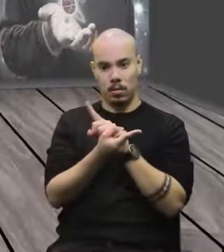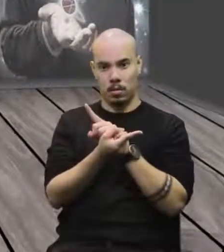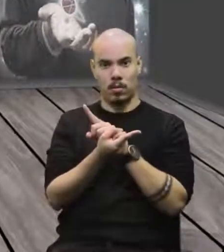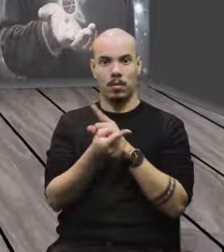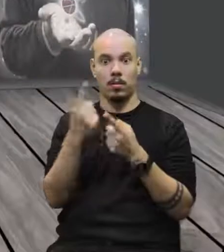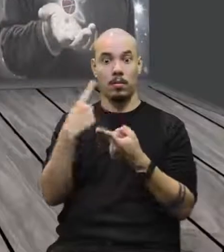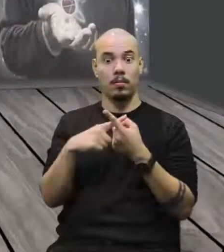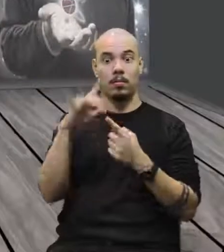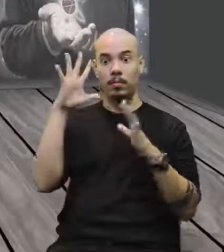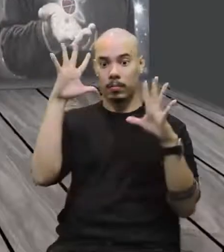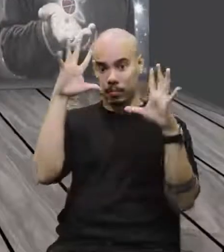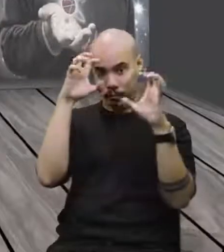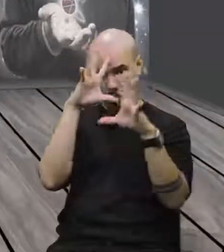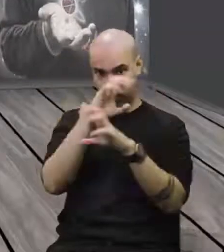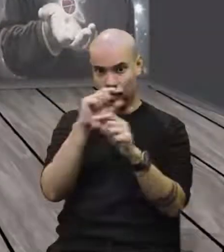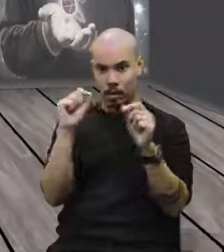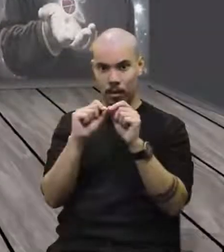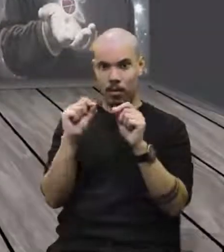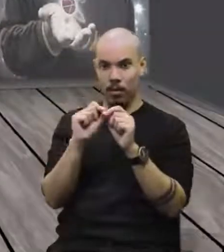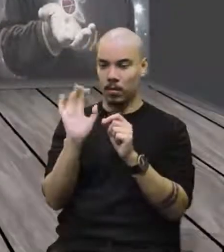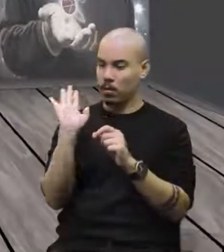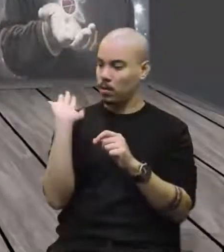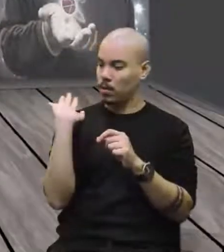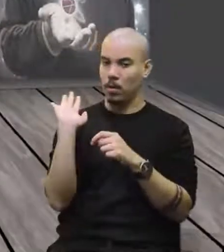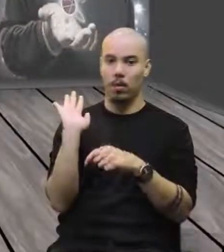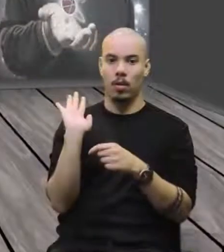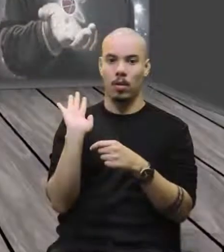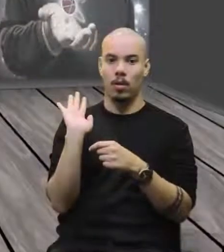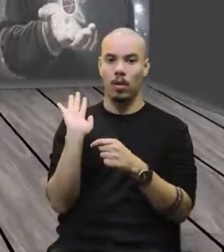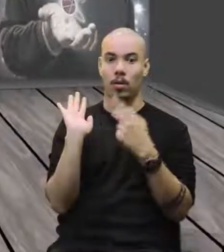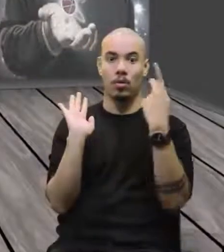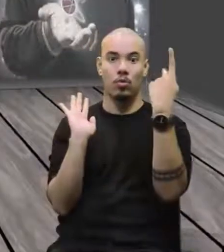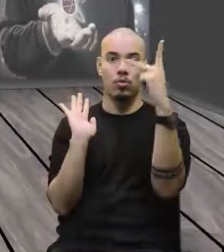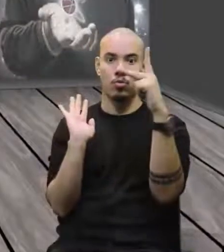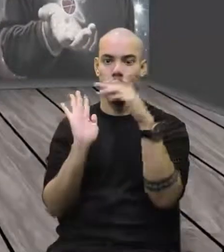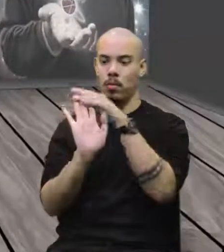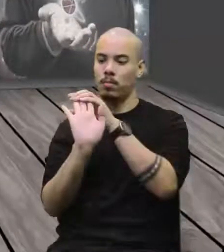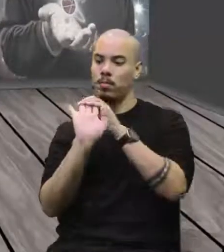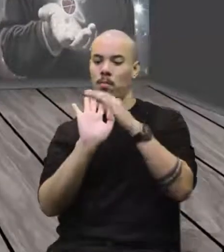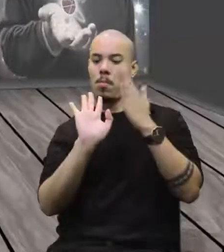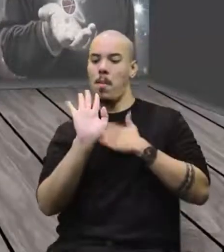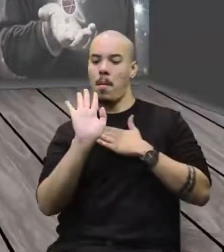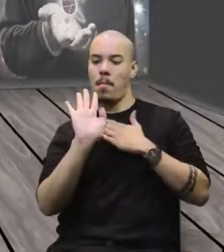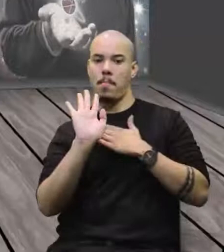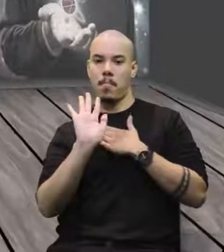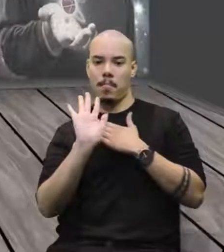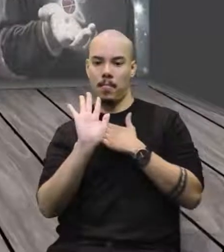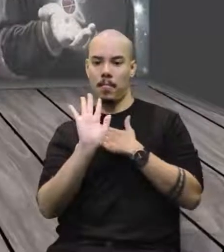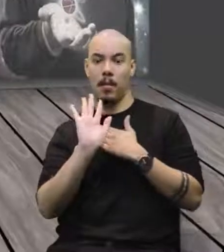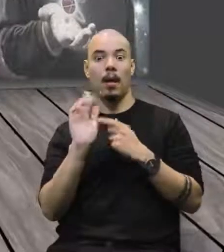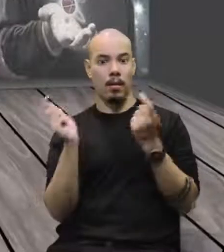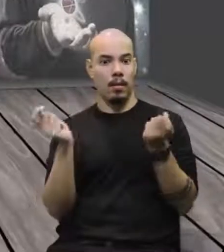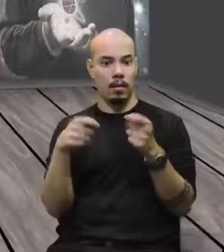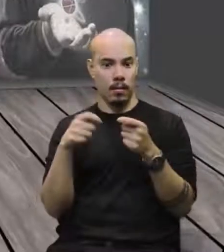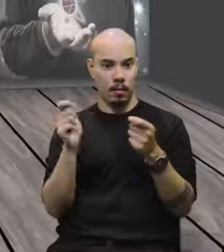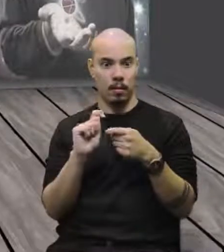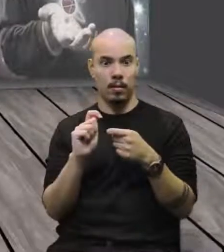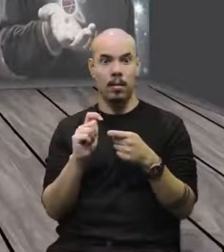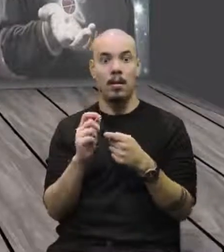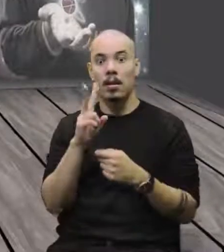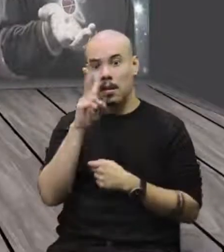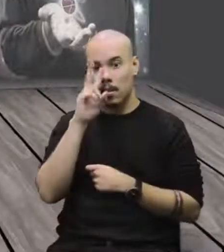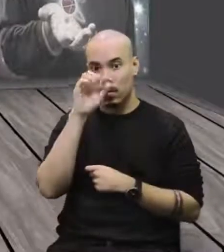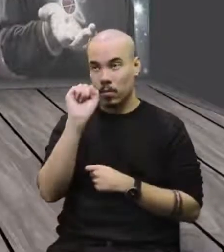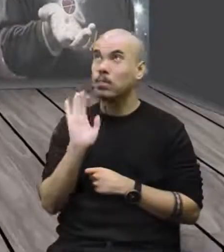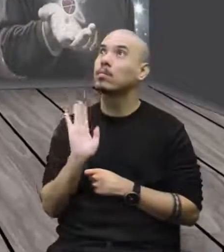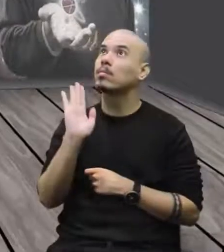falou que é complicado? Você vai ter que fazer isso aqui, ó, vindo na sua direção, a força magnética é para cima. Aí você vai achar